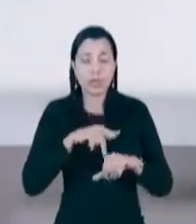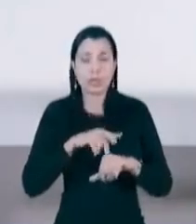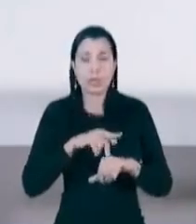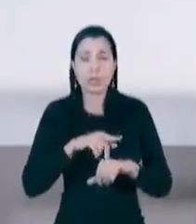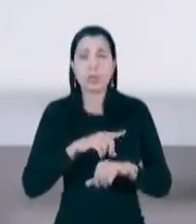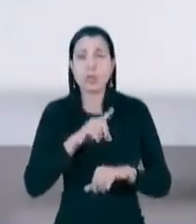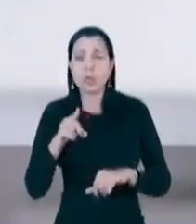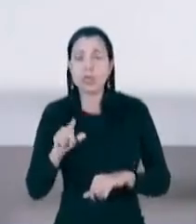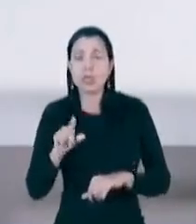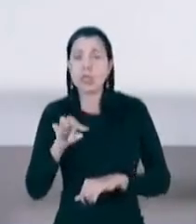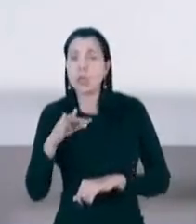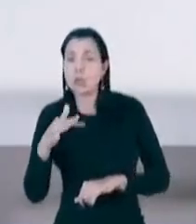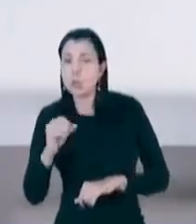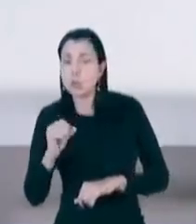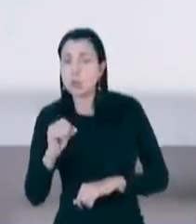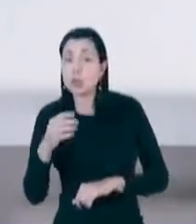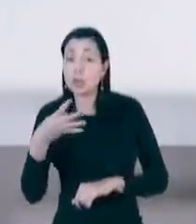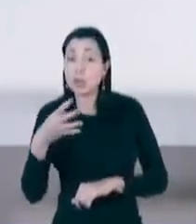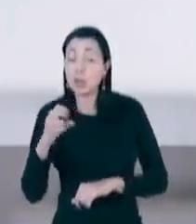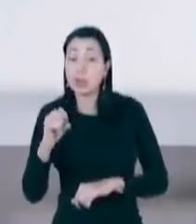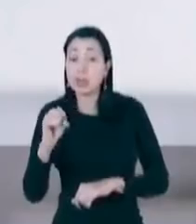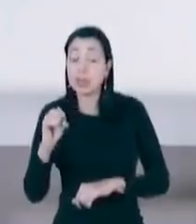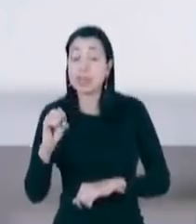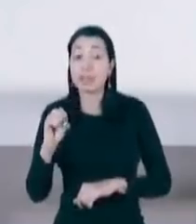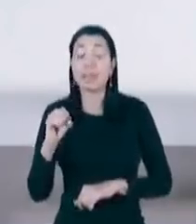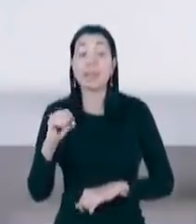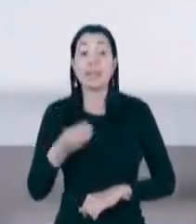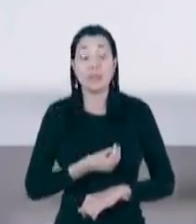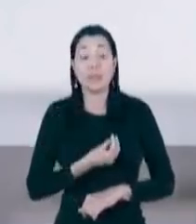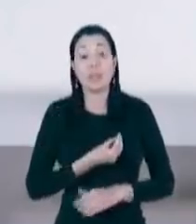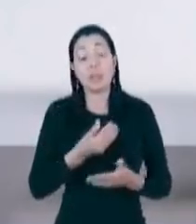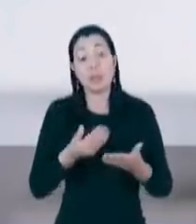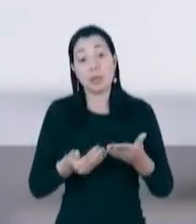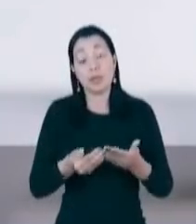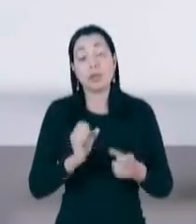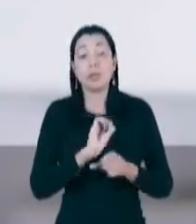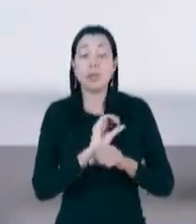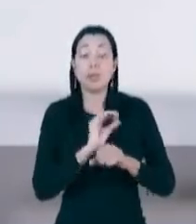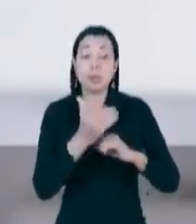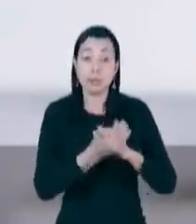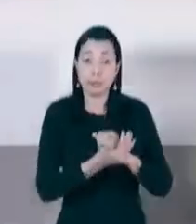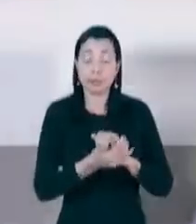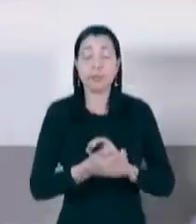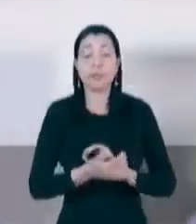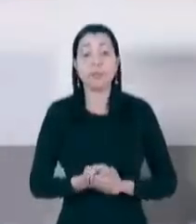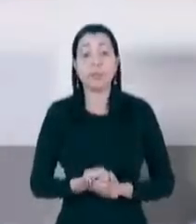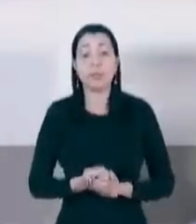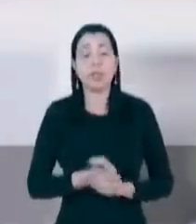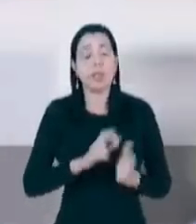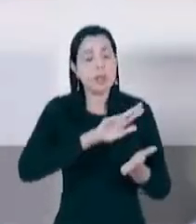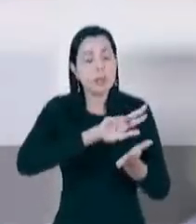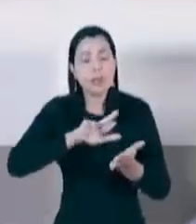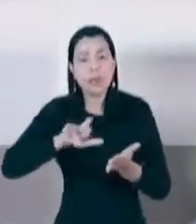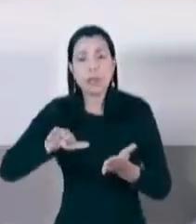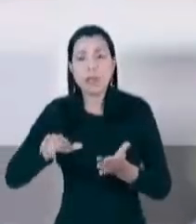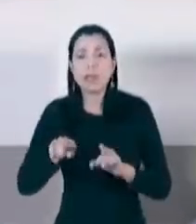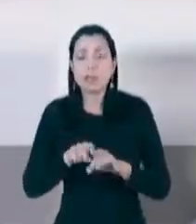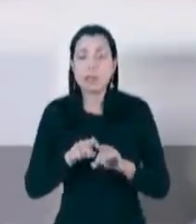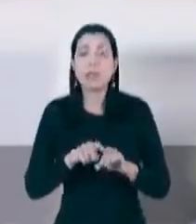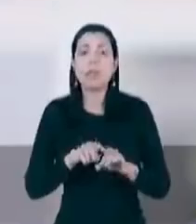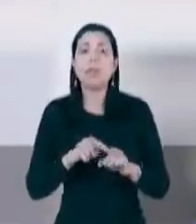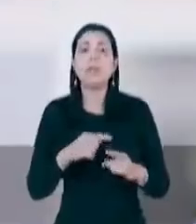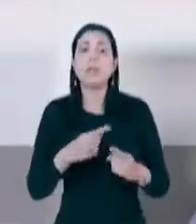luto pelas 400 mil vidas perdidas por conta do Covid-19. Muitos delas porque o